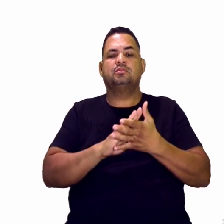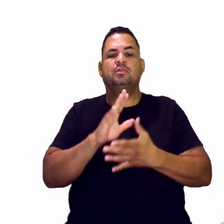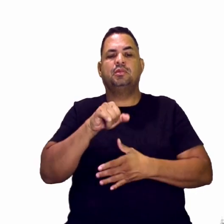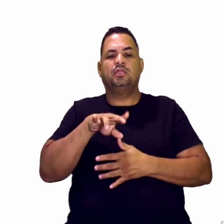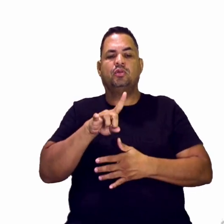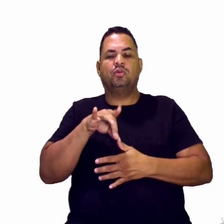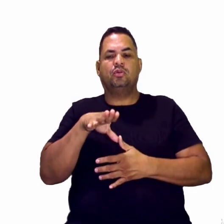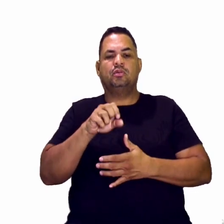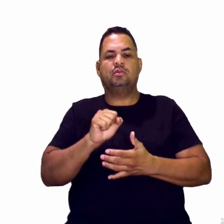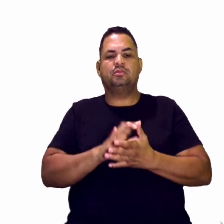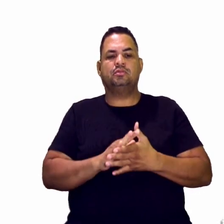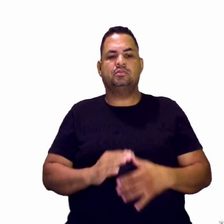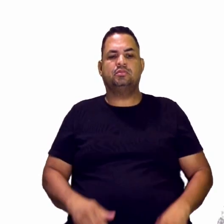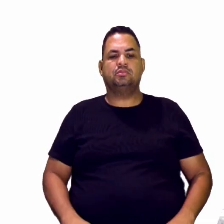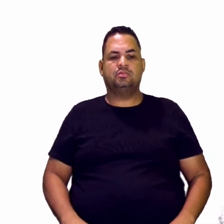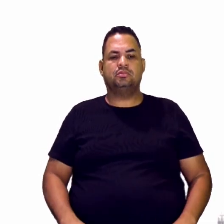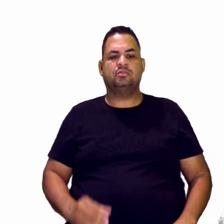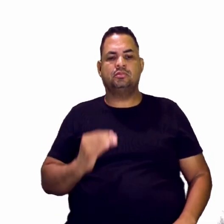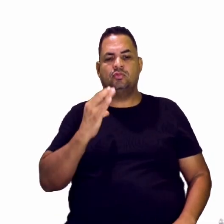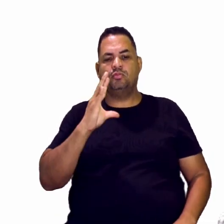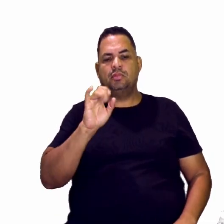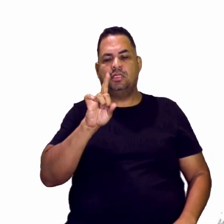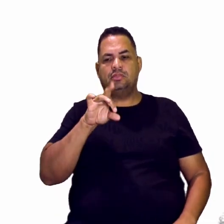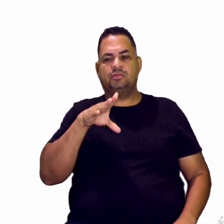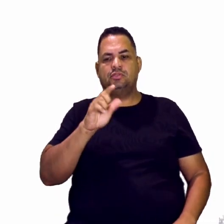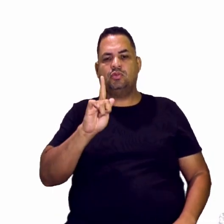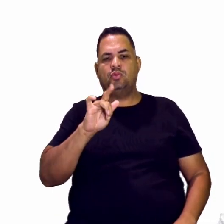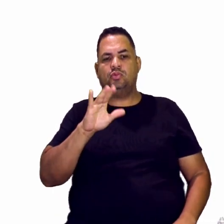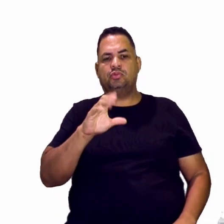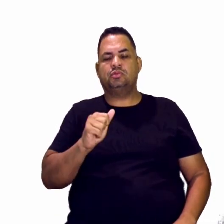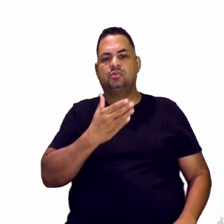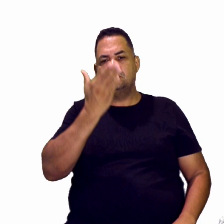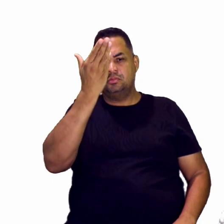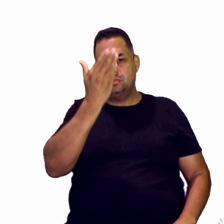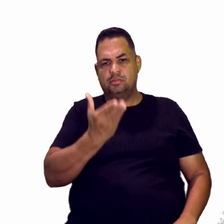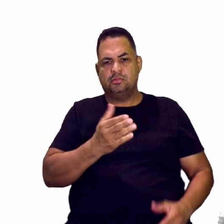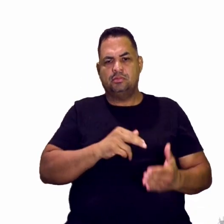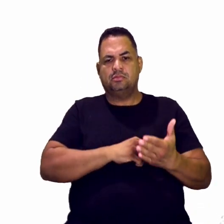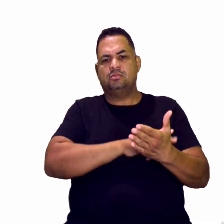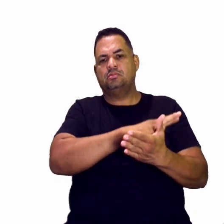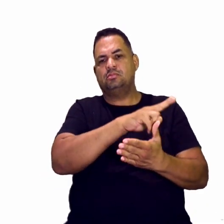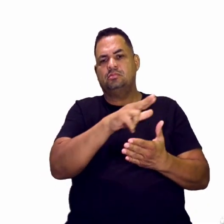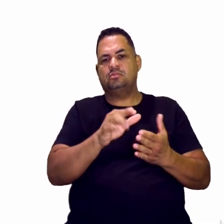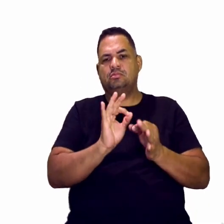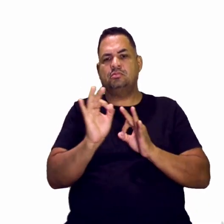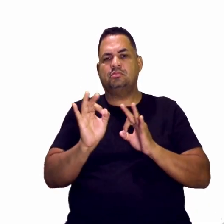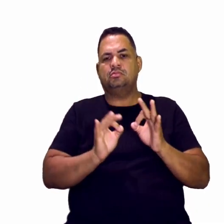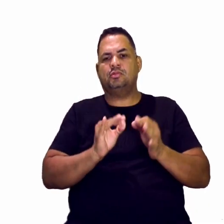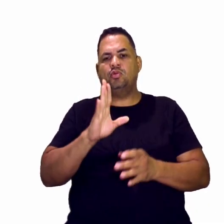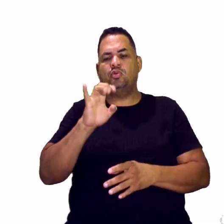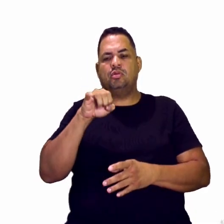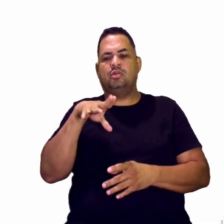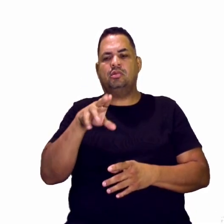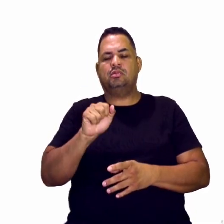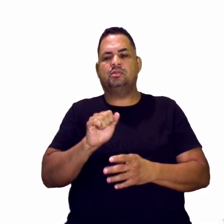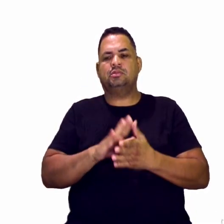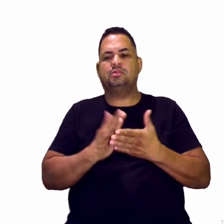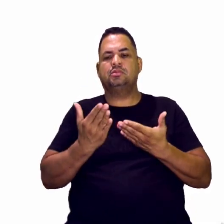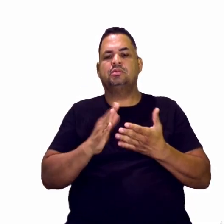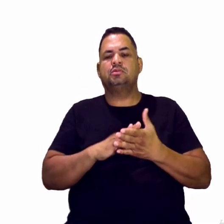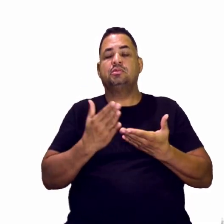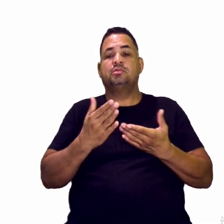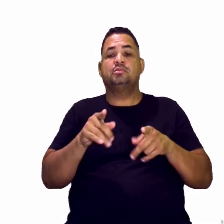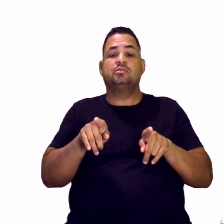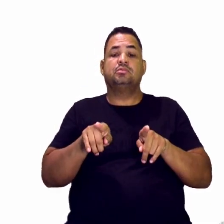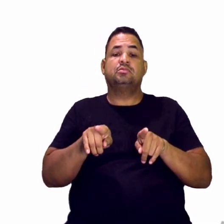mitocôndrias. Complexo de Golgi, centrossomos, enfim, uma série de organelas que nas células